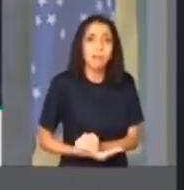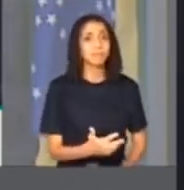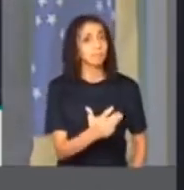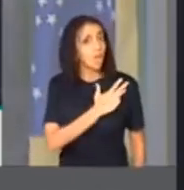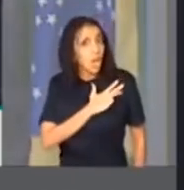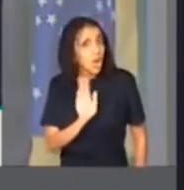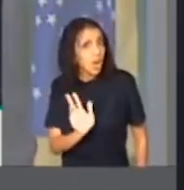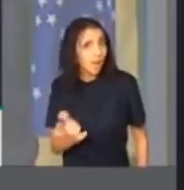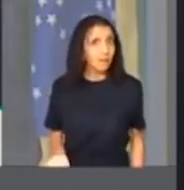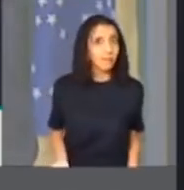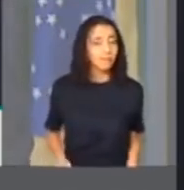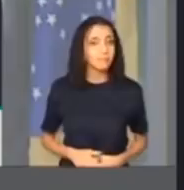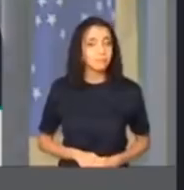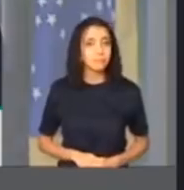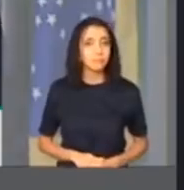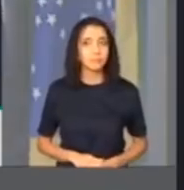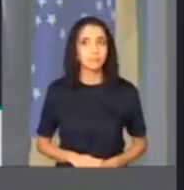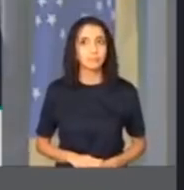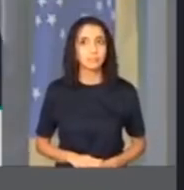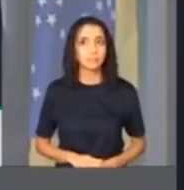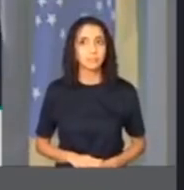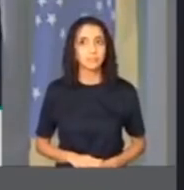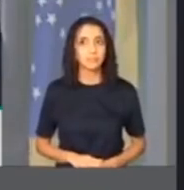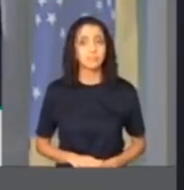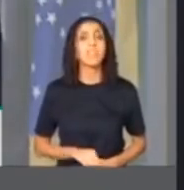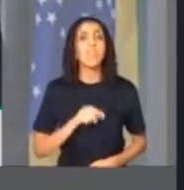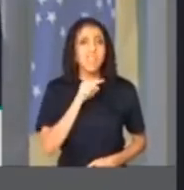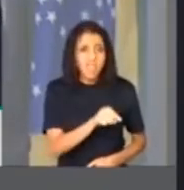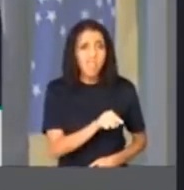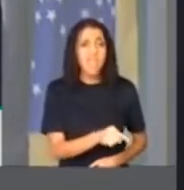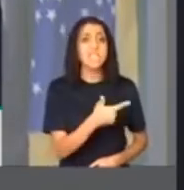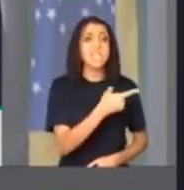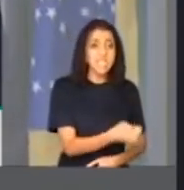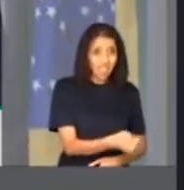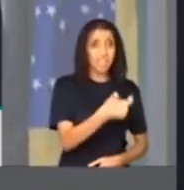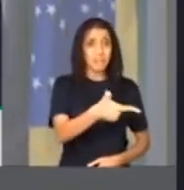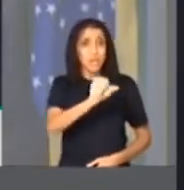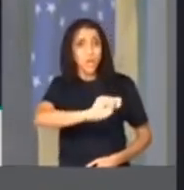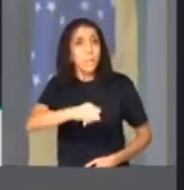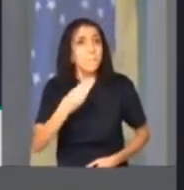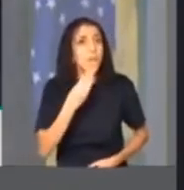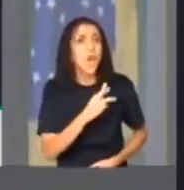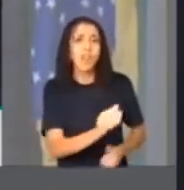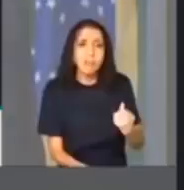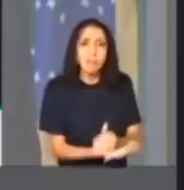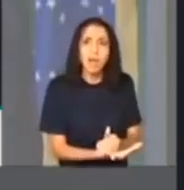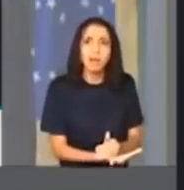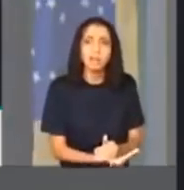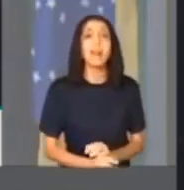Luiz Inácio Lula da Silva, e a parte dele foi 128 milhões. Aí